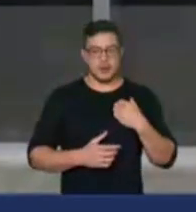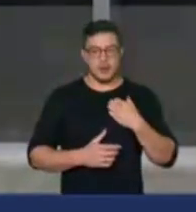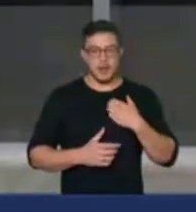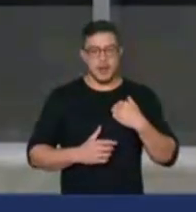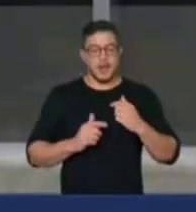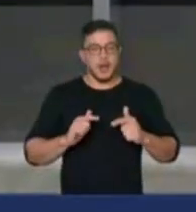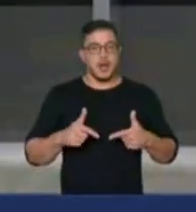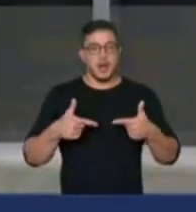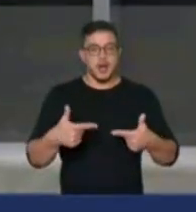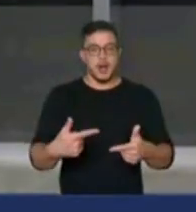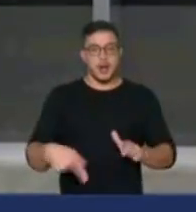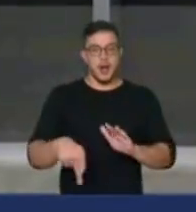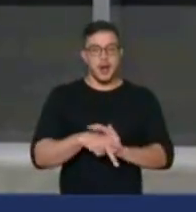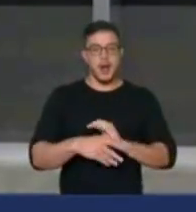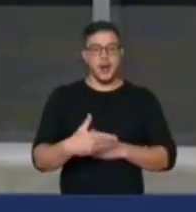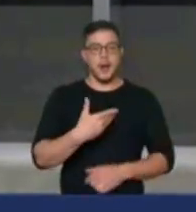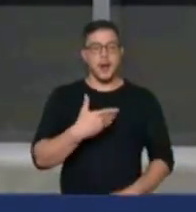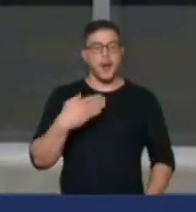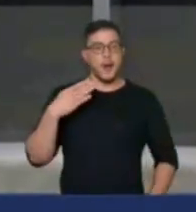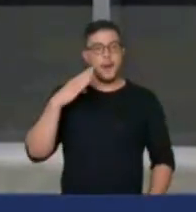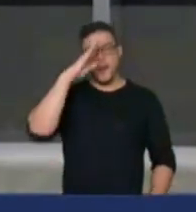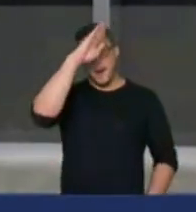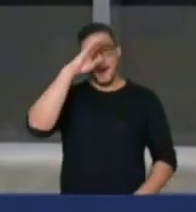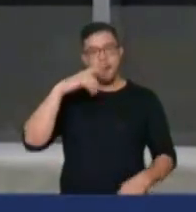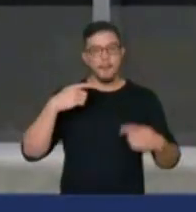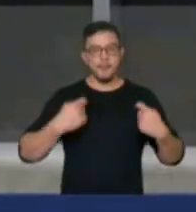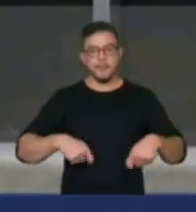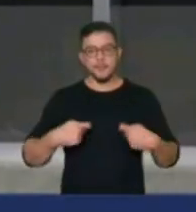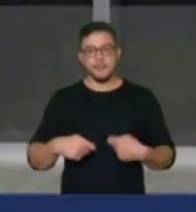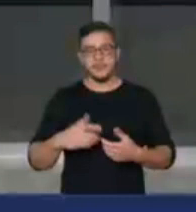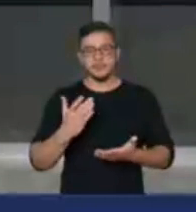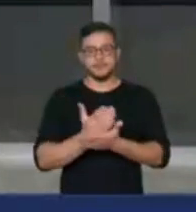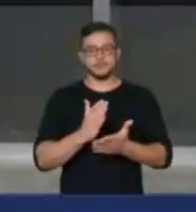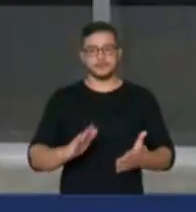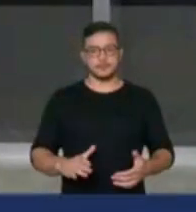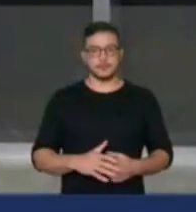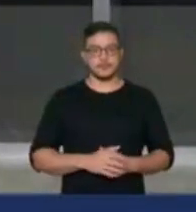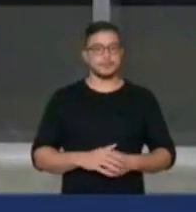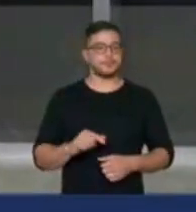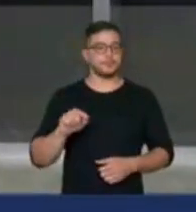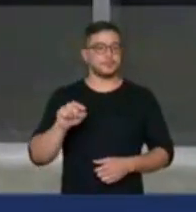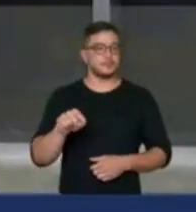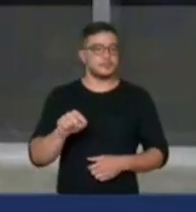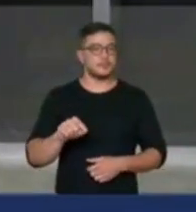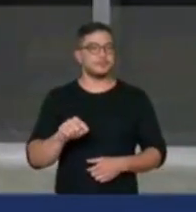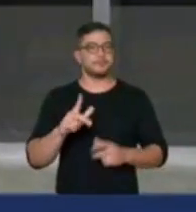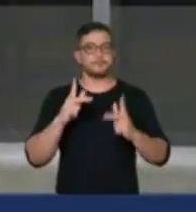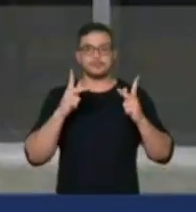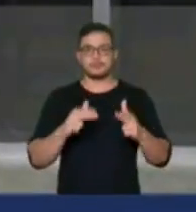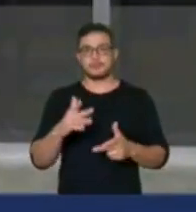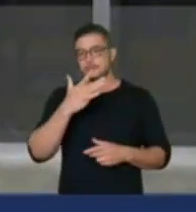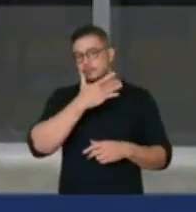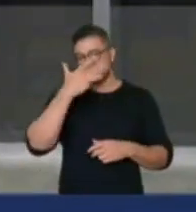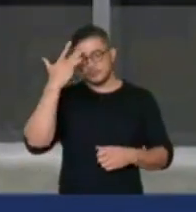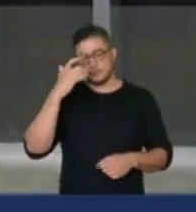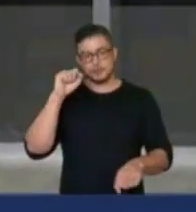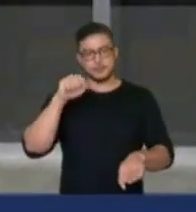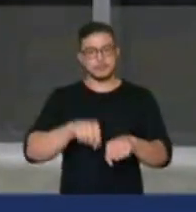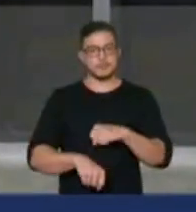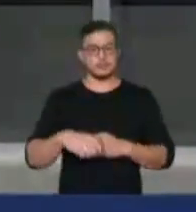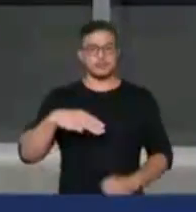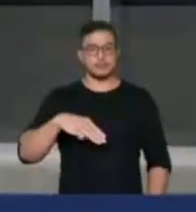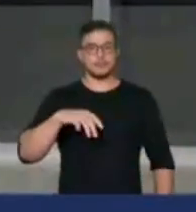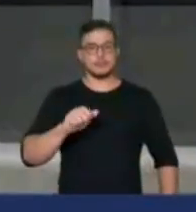acabar. Esses que mataram Marcelo Ramos em Foz do Iguaçu, que fizeram várias